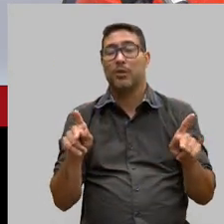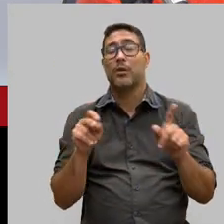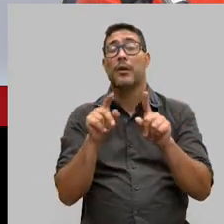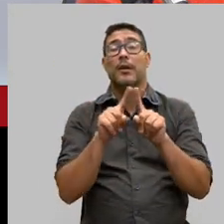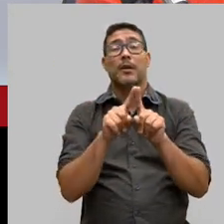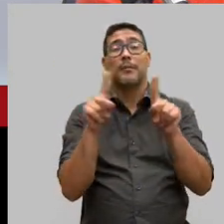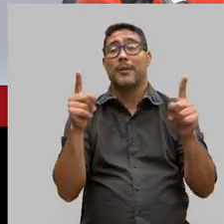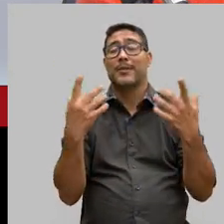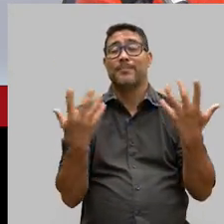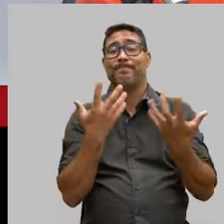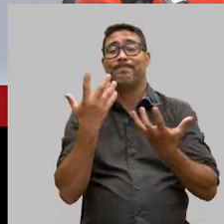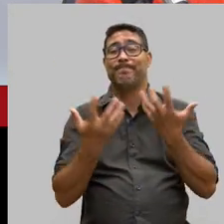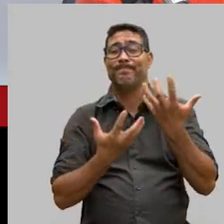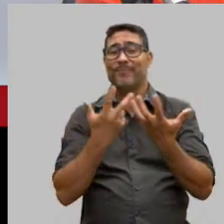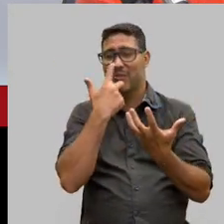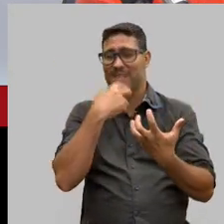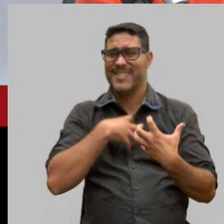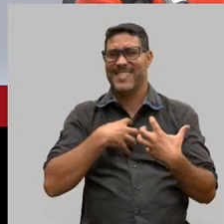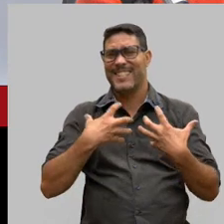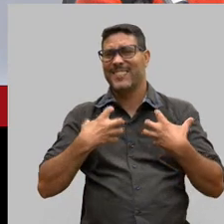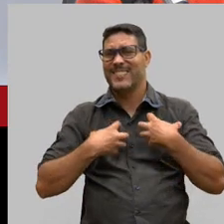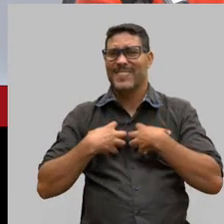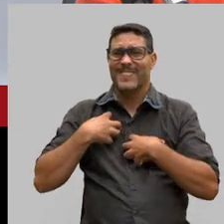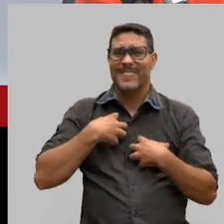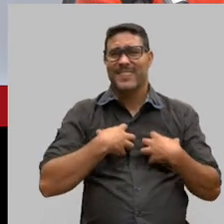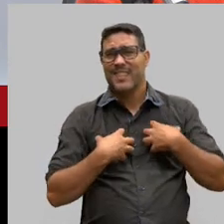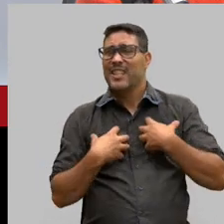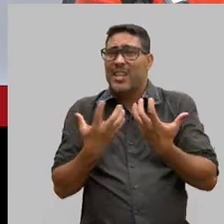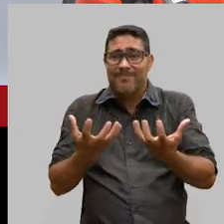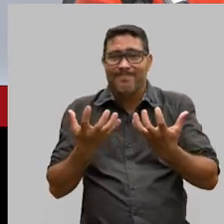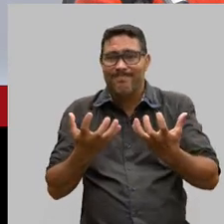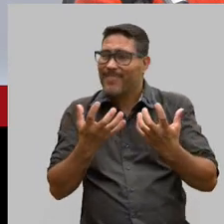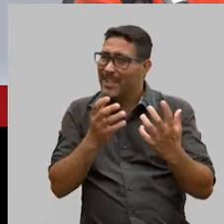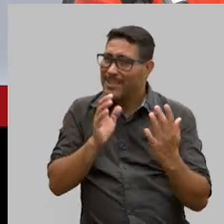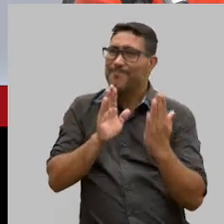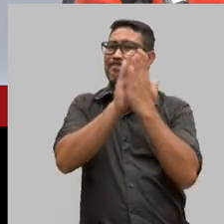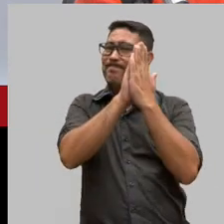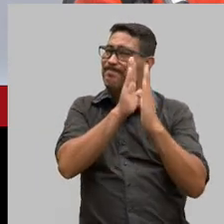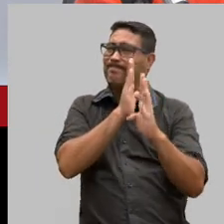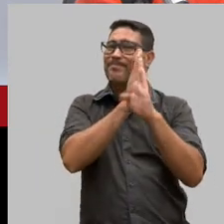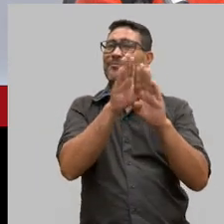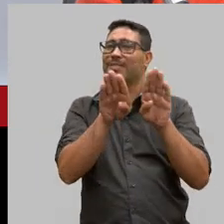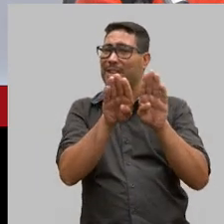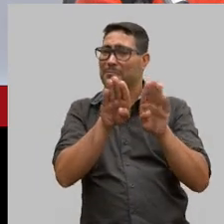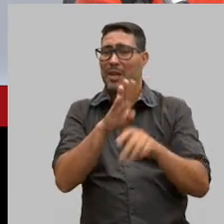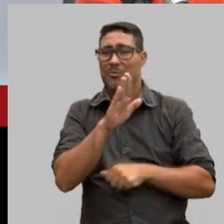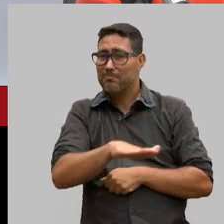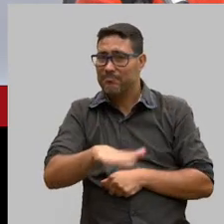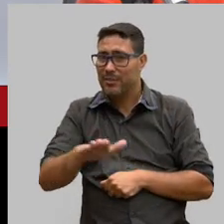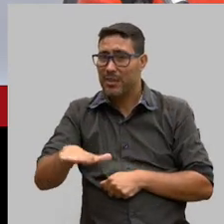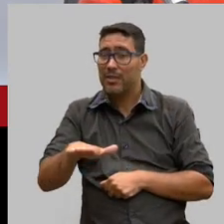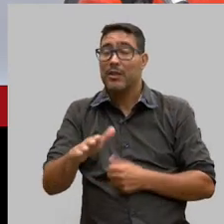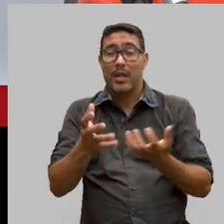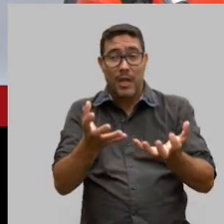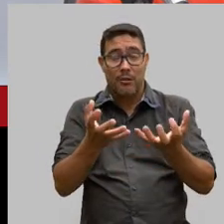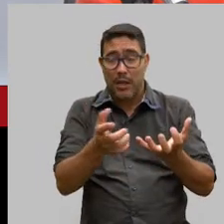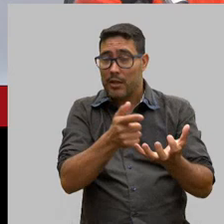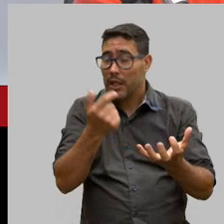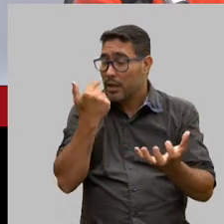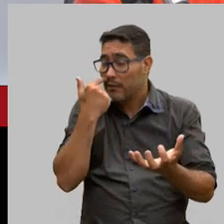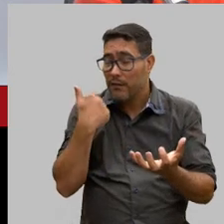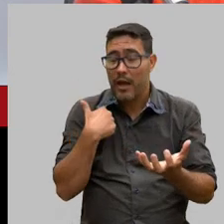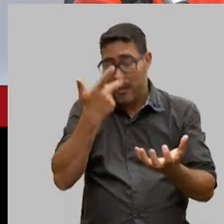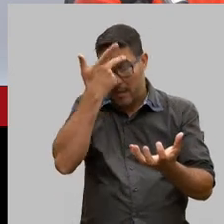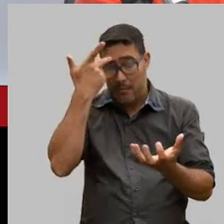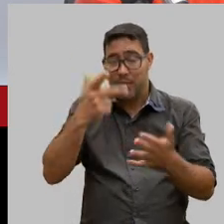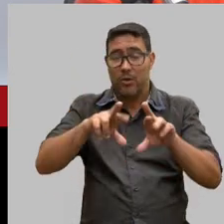coisa que me incomodava muito que eu queria chegar nas crianças e eu queria que eles eh olhassem a diversidade com